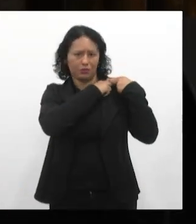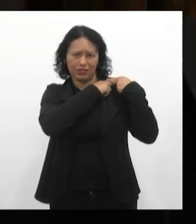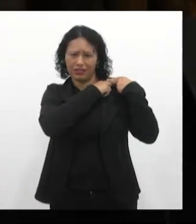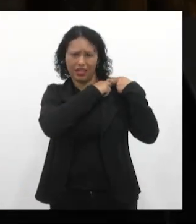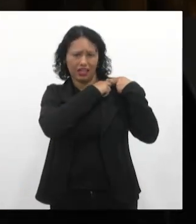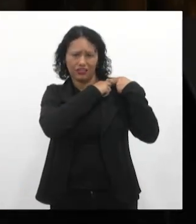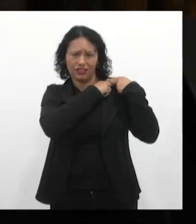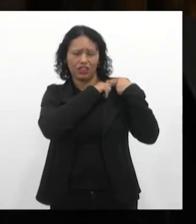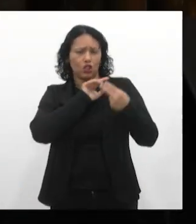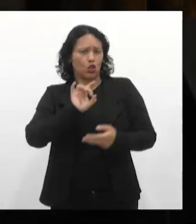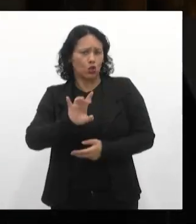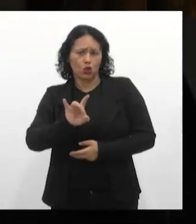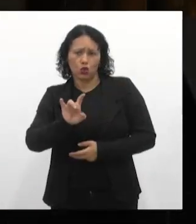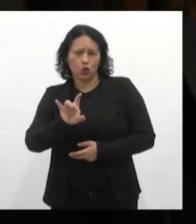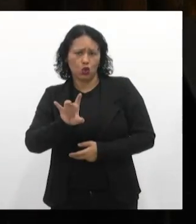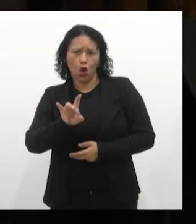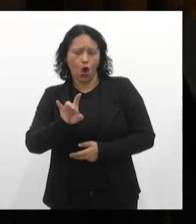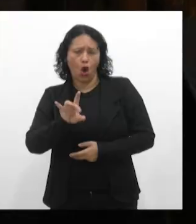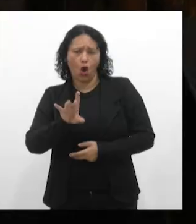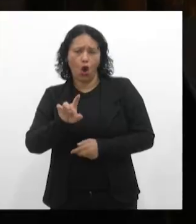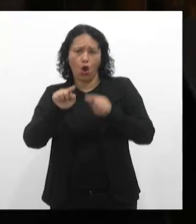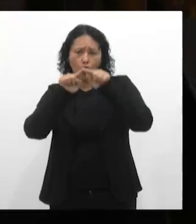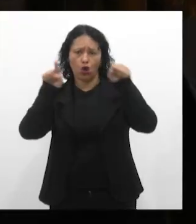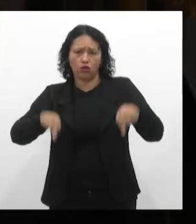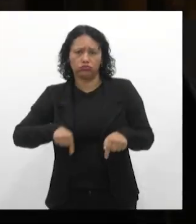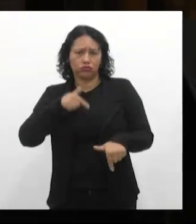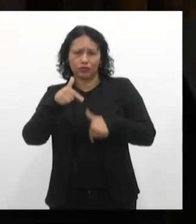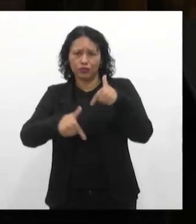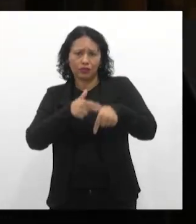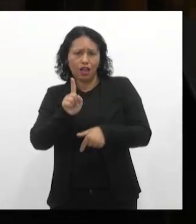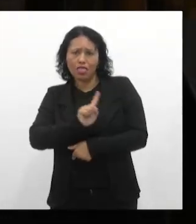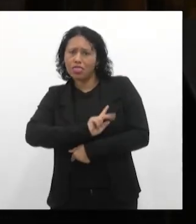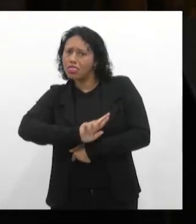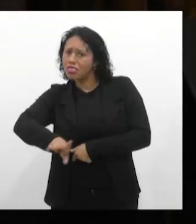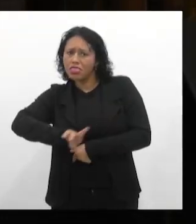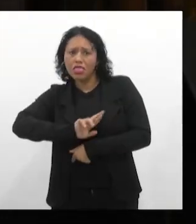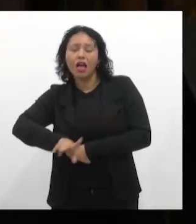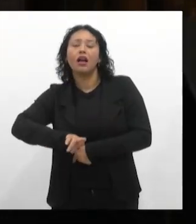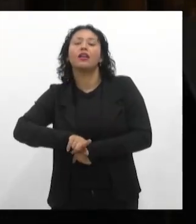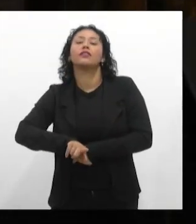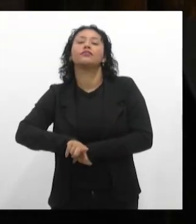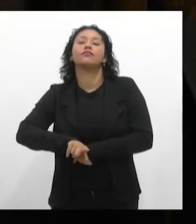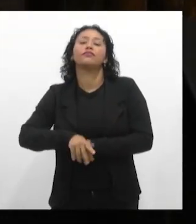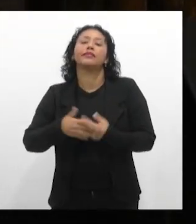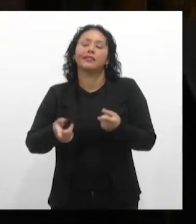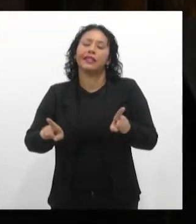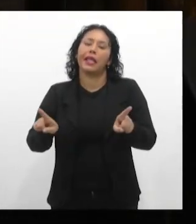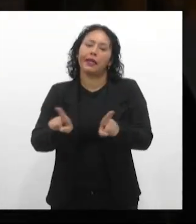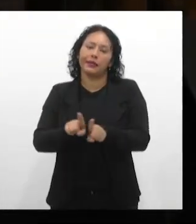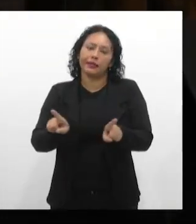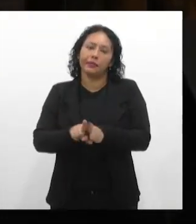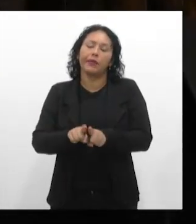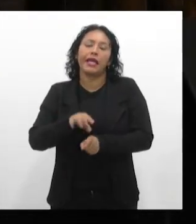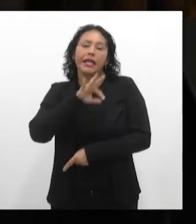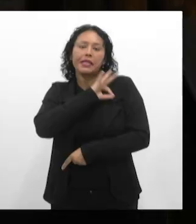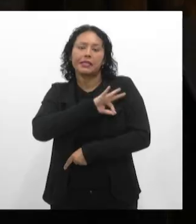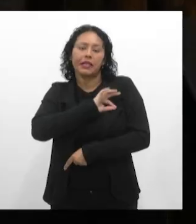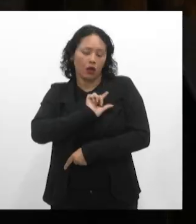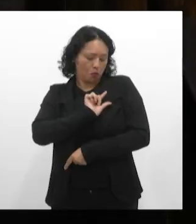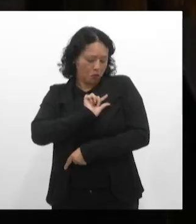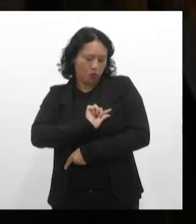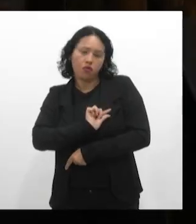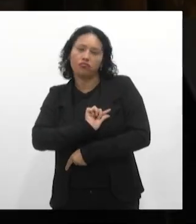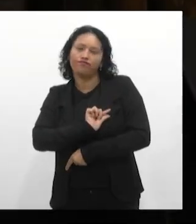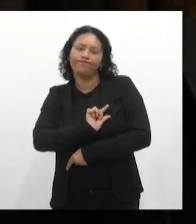qualidade, dos seus funcionários. São das remunerações, da falta de